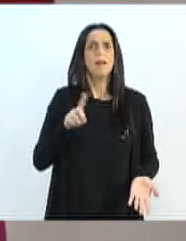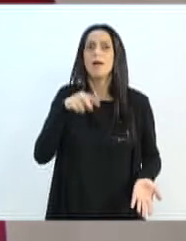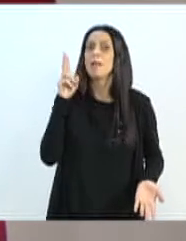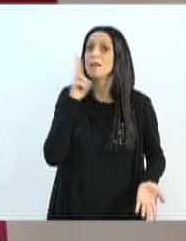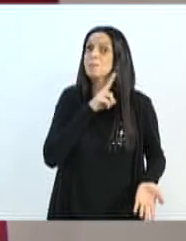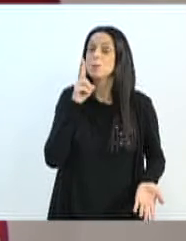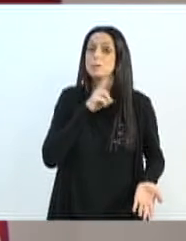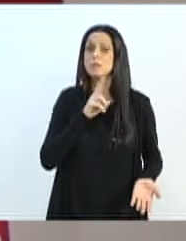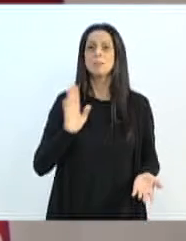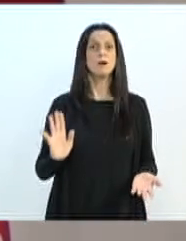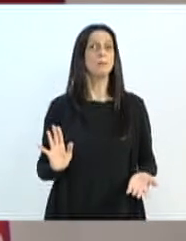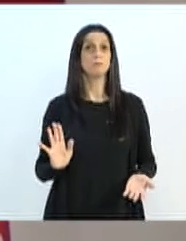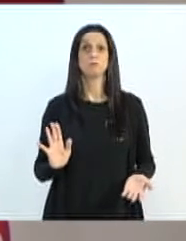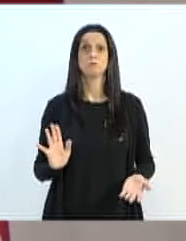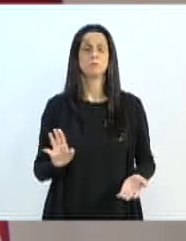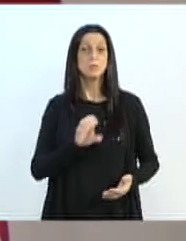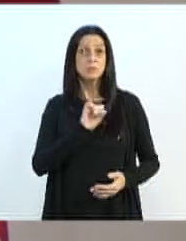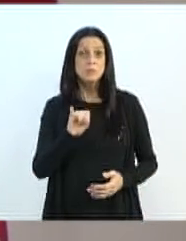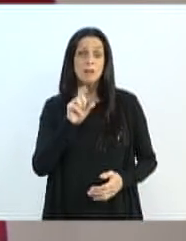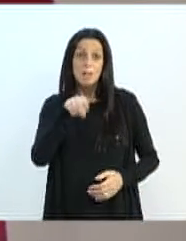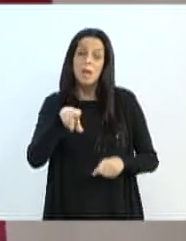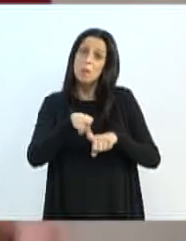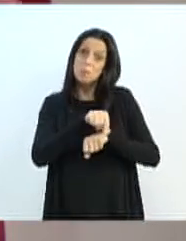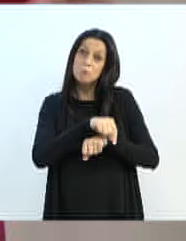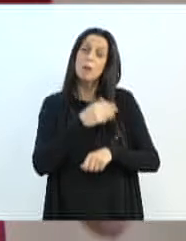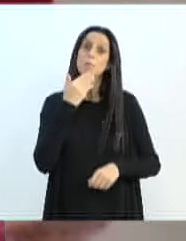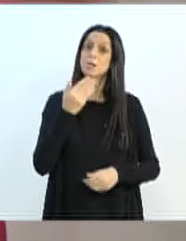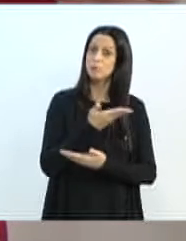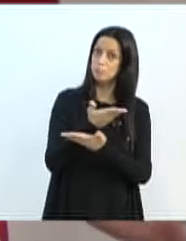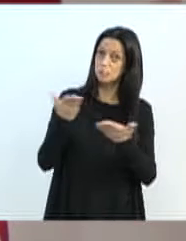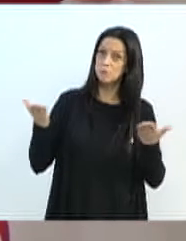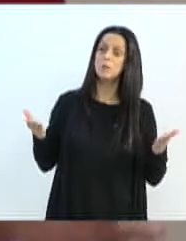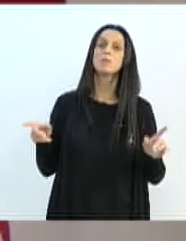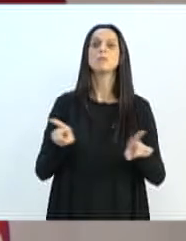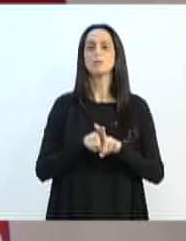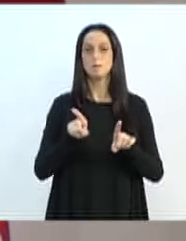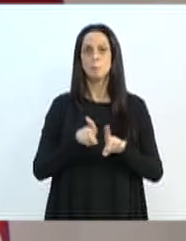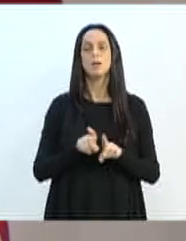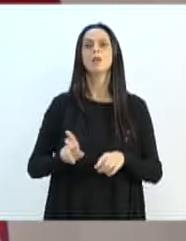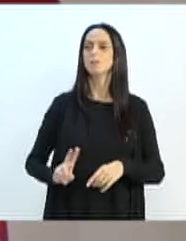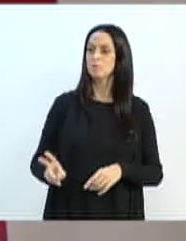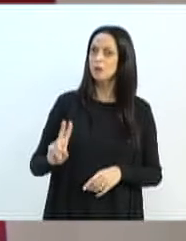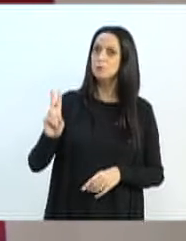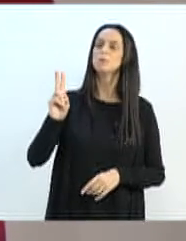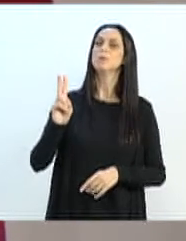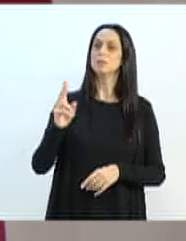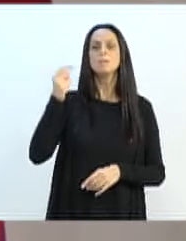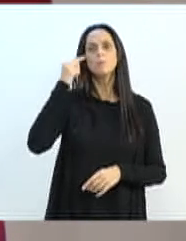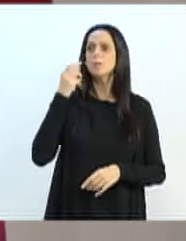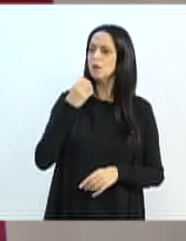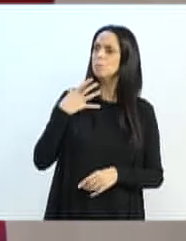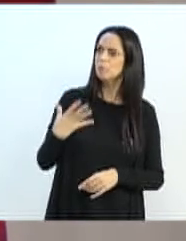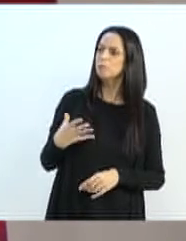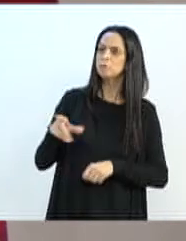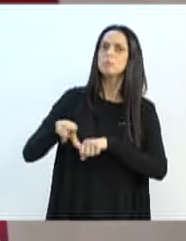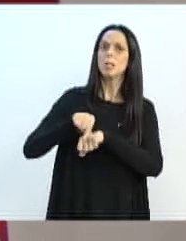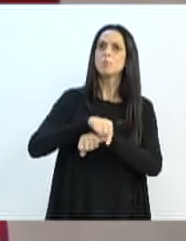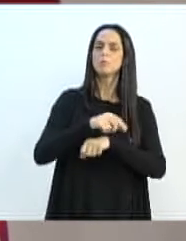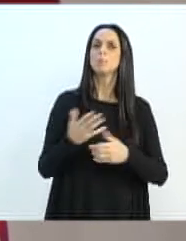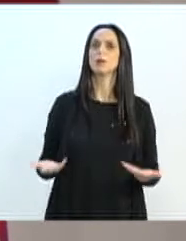emergencial. Então, se esse é um bom argumento, peço que vossas excelências também considerem como um bom argumento.